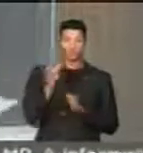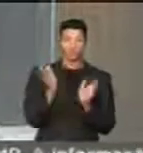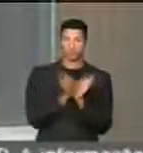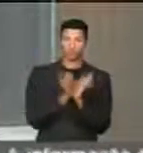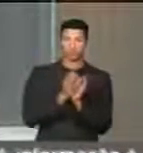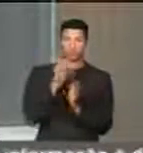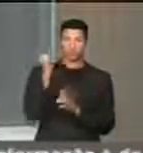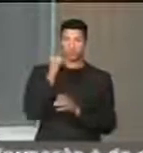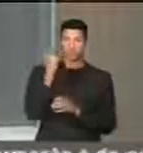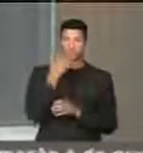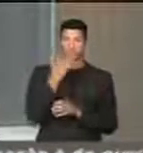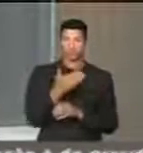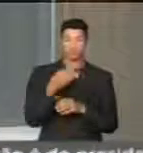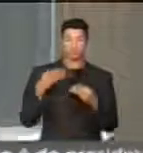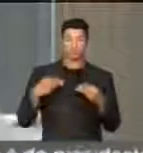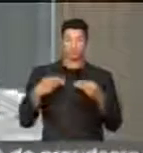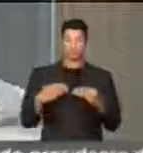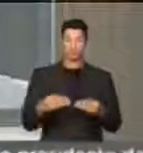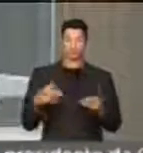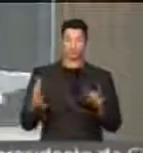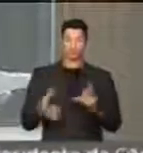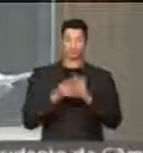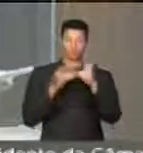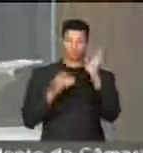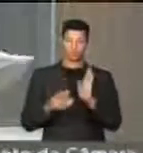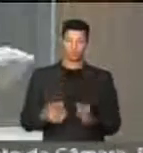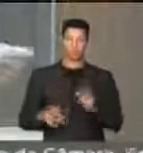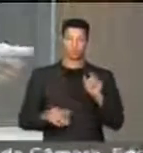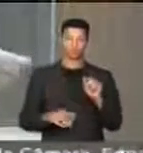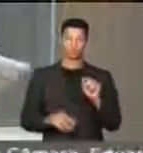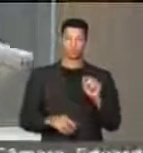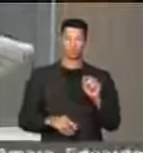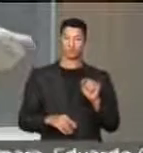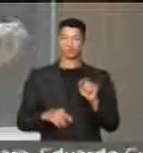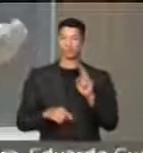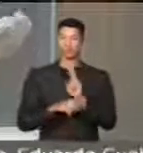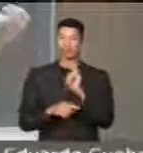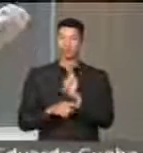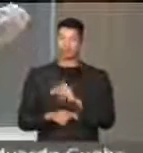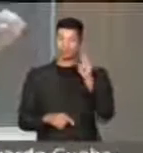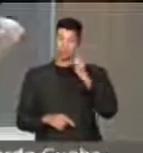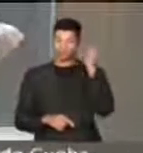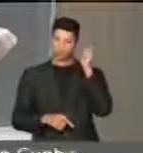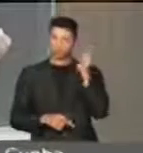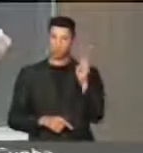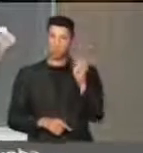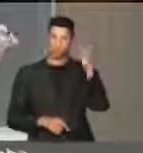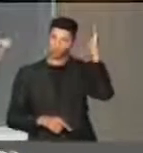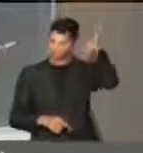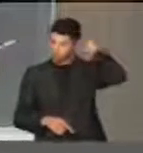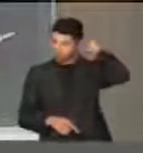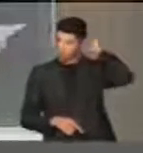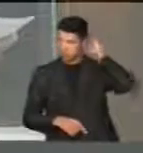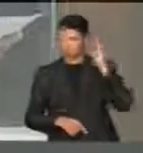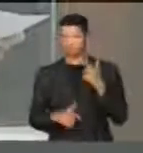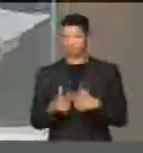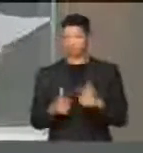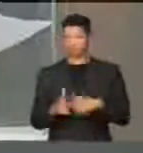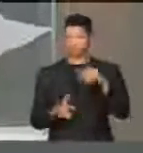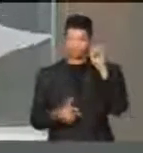gaúcha, um apelo ao ministro da Integração Nacional que socorra o Rio Grande do Sul, Santa Catarina, o Paraná, que estão nessa